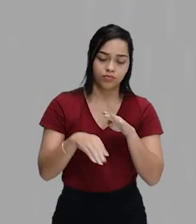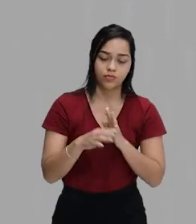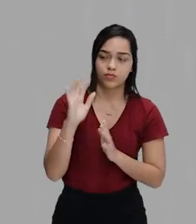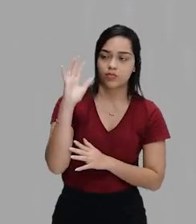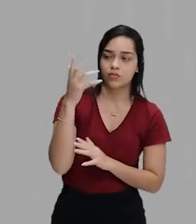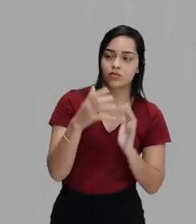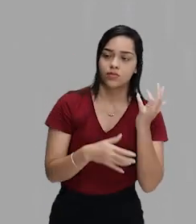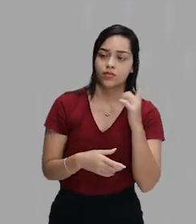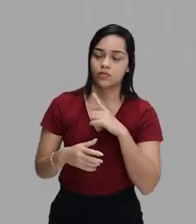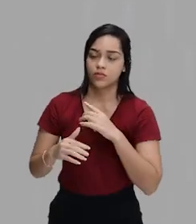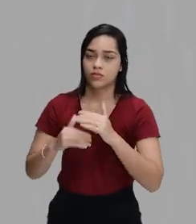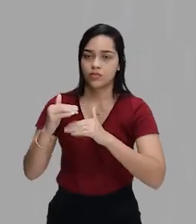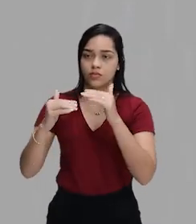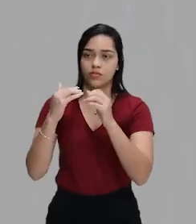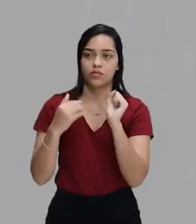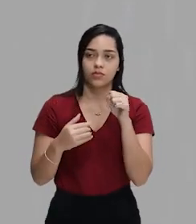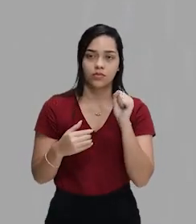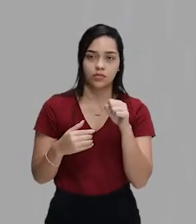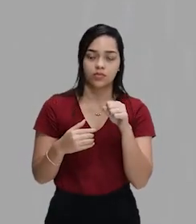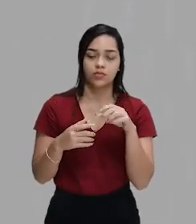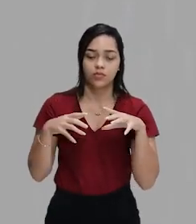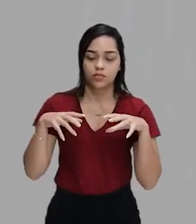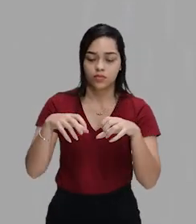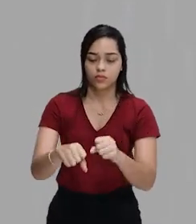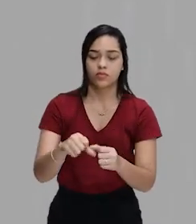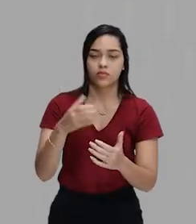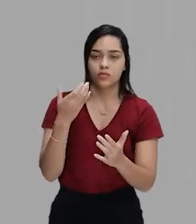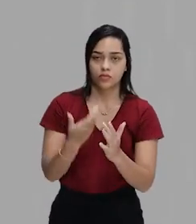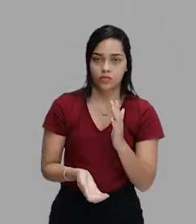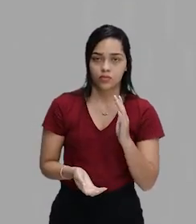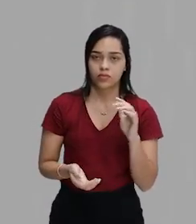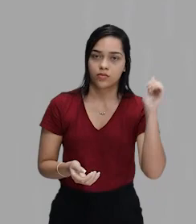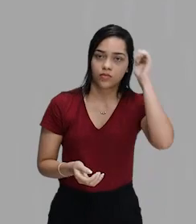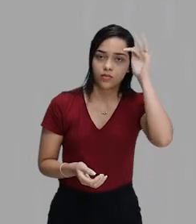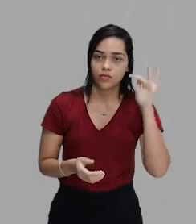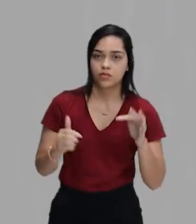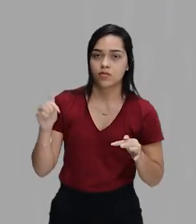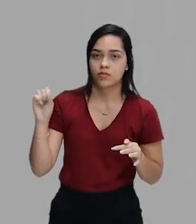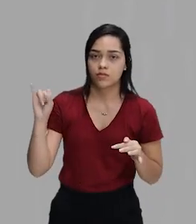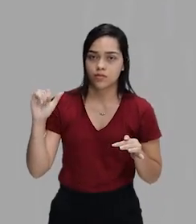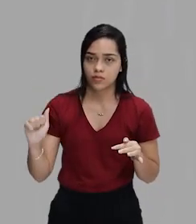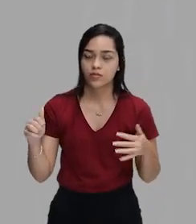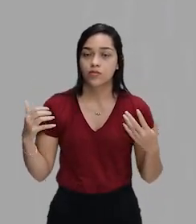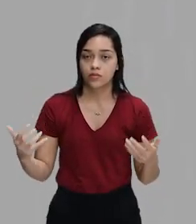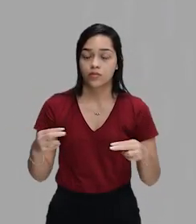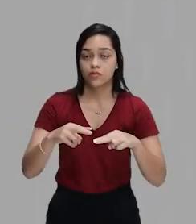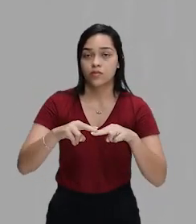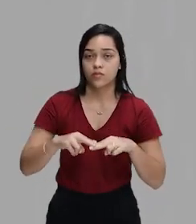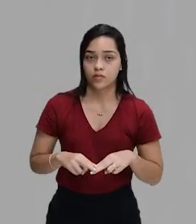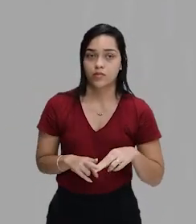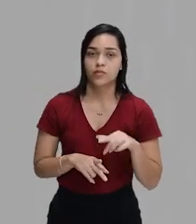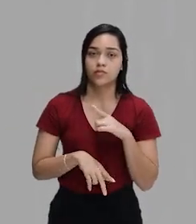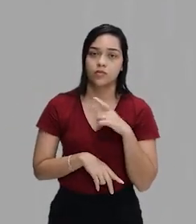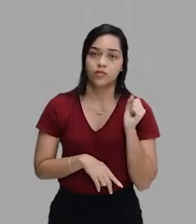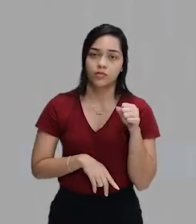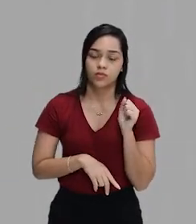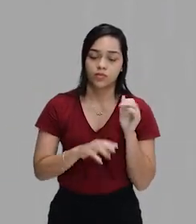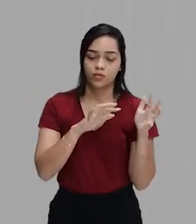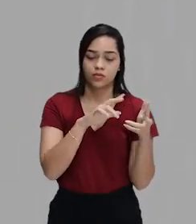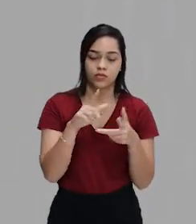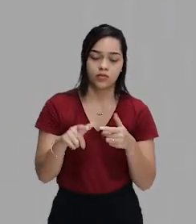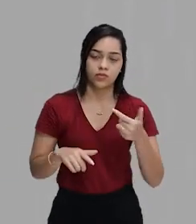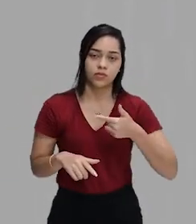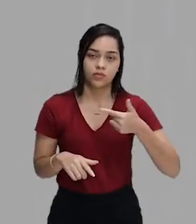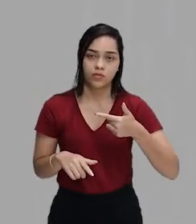ambiental até o processo de descolonização na África e na Ásia. É dessa forma que se olha para o mundo